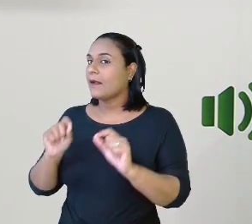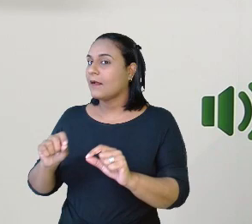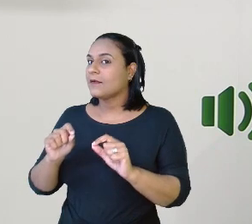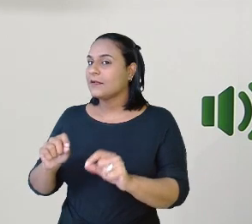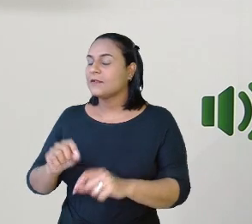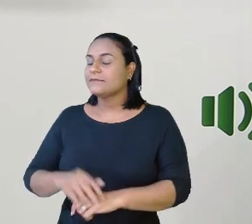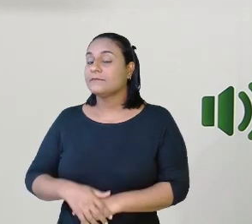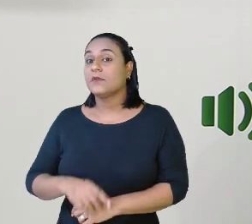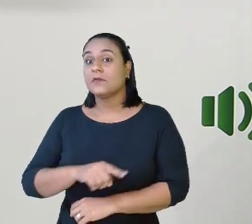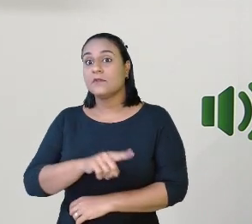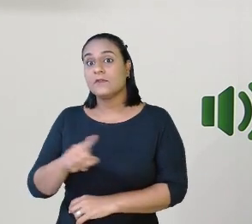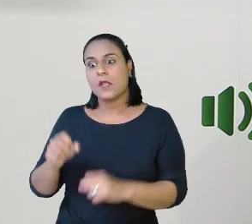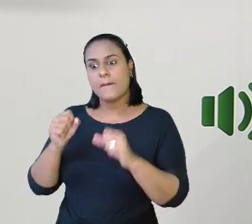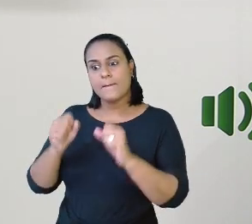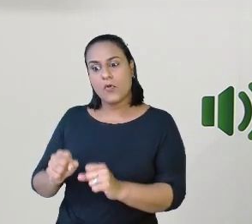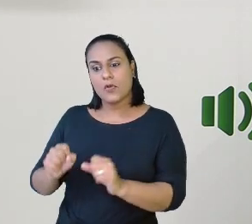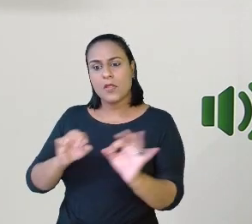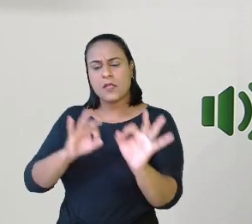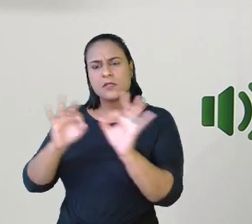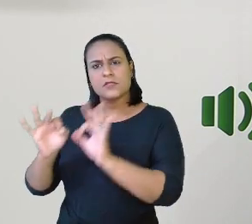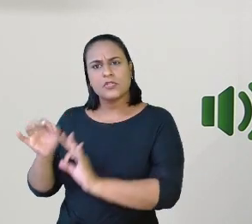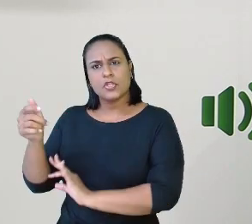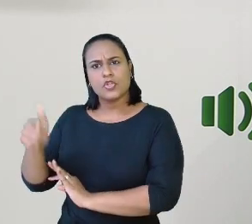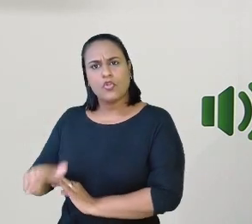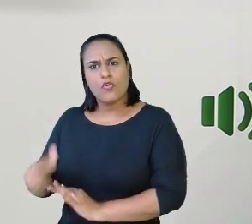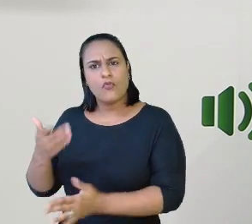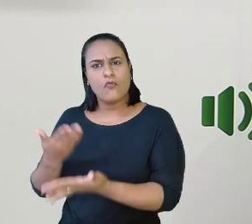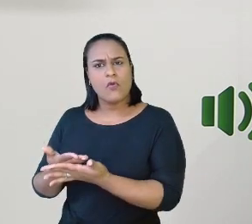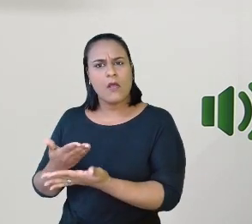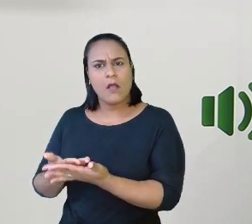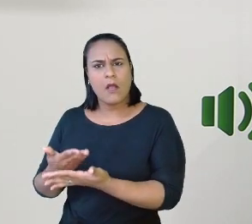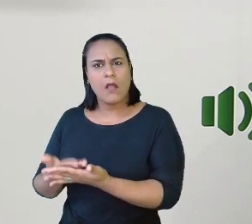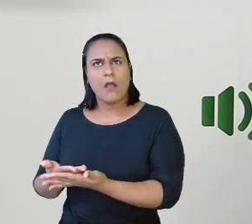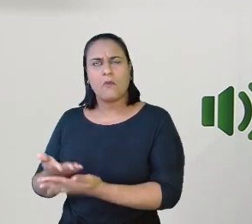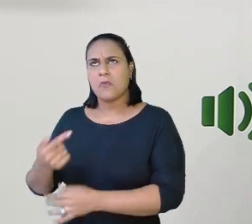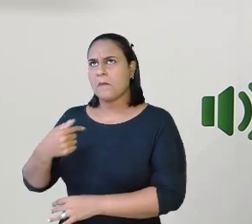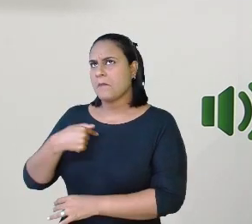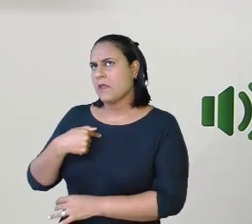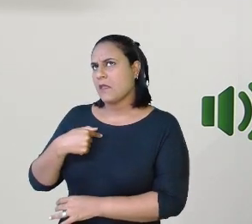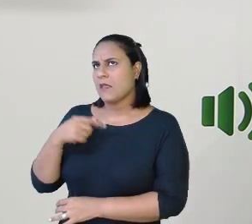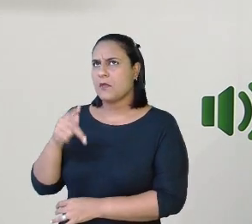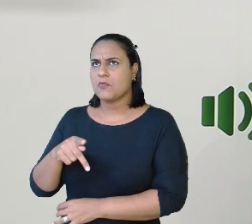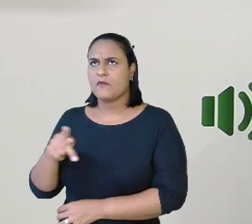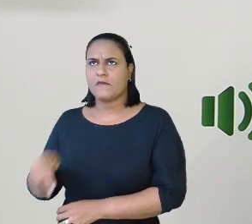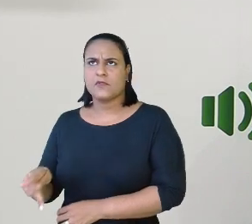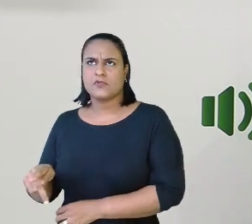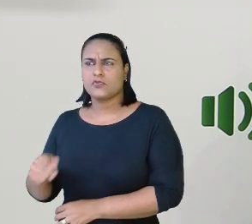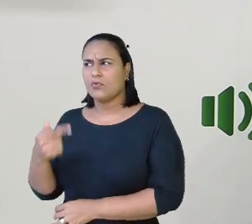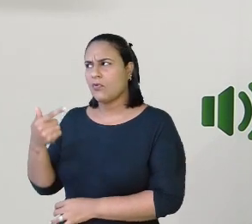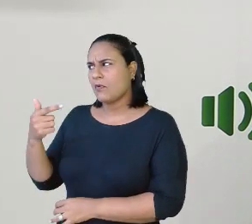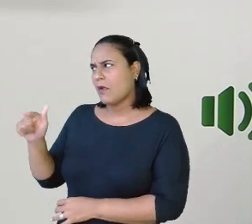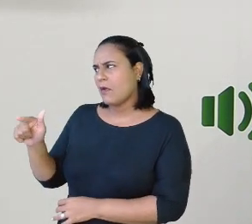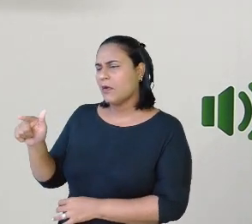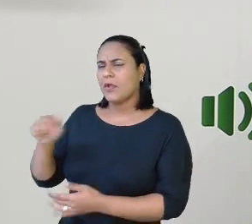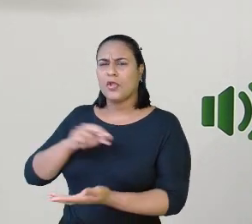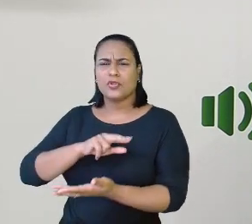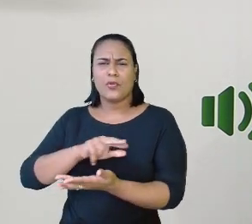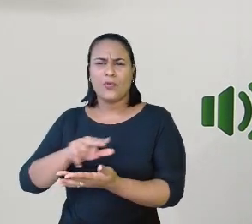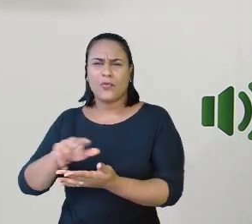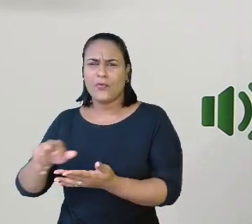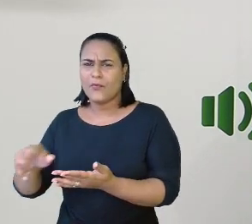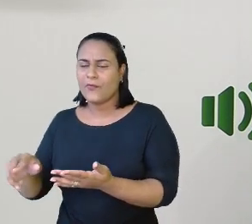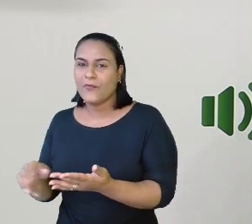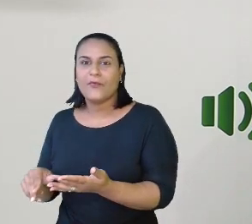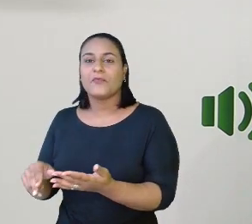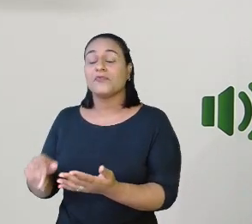vocês é que vocês podem rever essas aulas da minha, da professora Abigail, da professora Kedma. Você pode